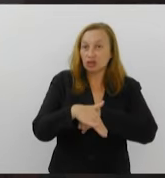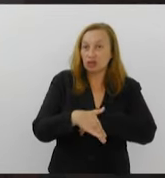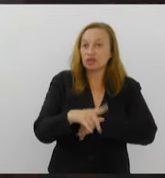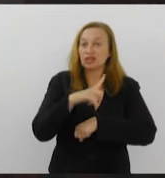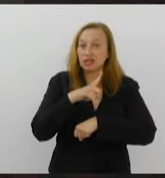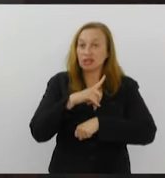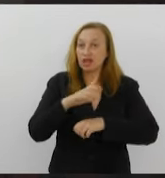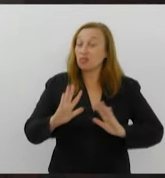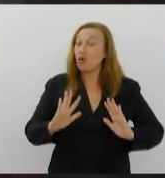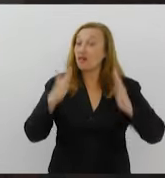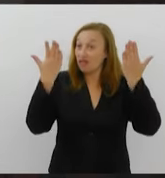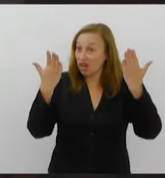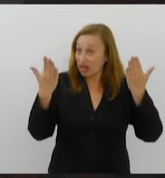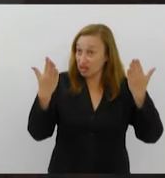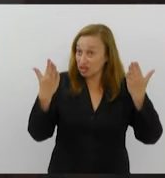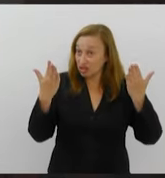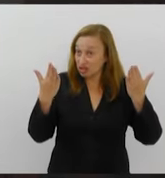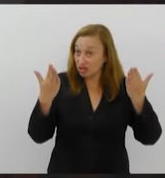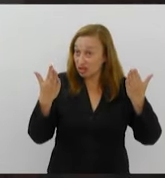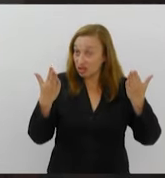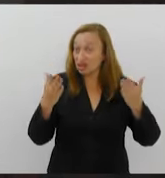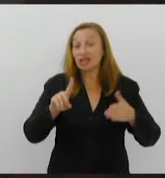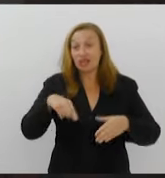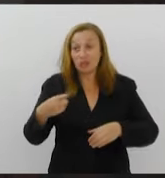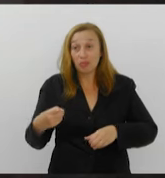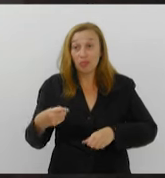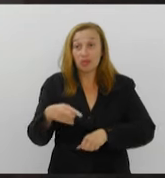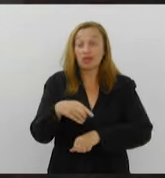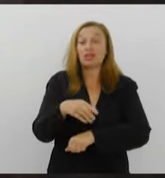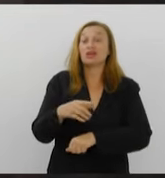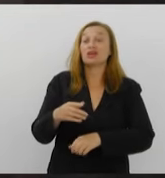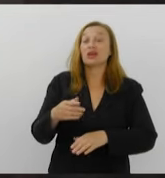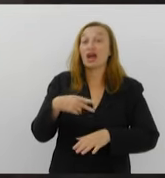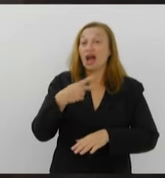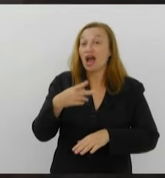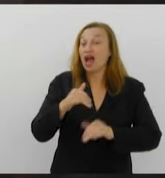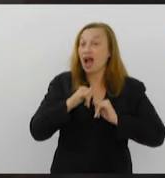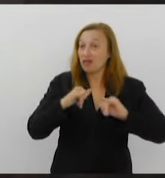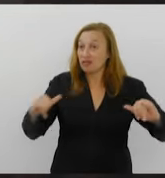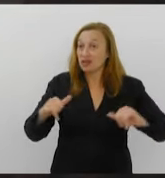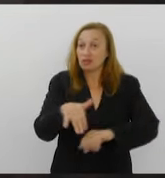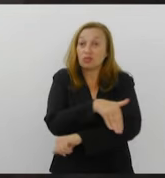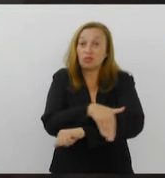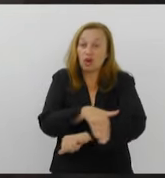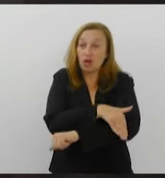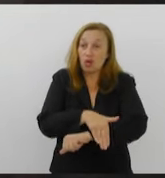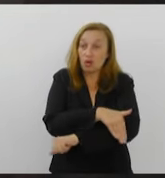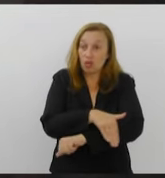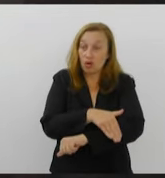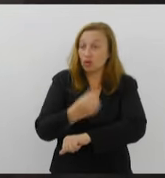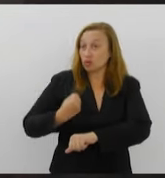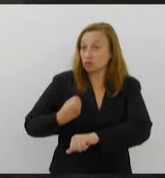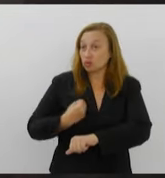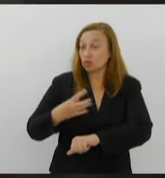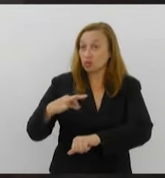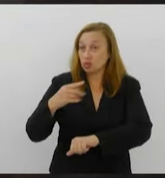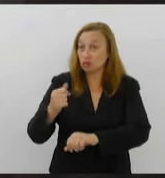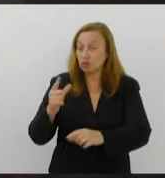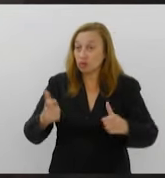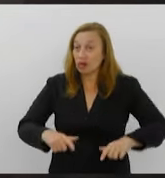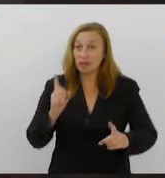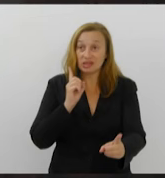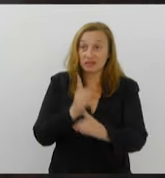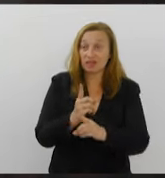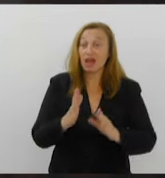uma confraternização, já passaremos o endereço, mas já foi passado ao pé do ouvido aí para todo mundo, para a gente se encontrar. A